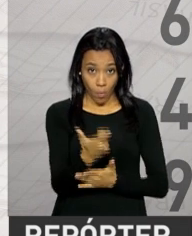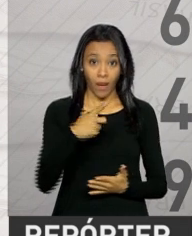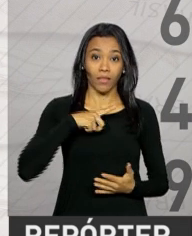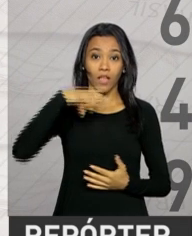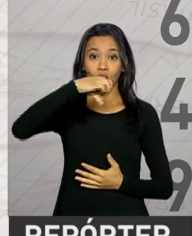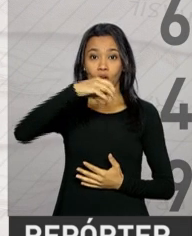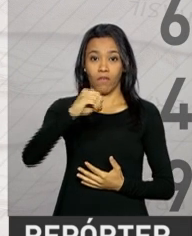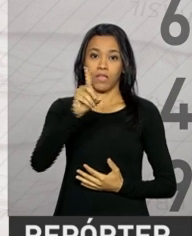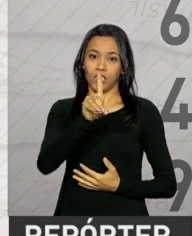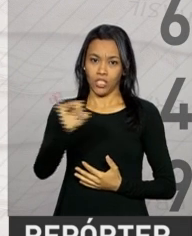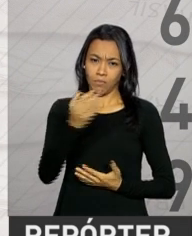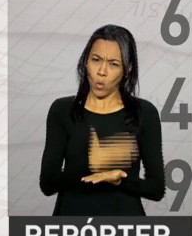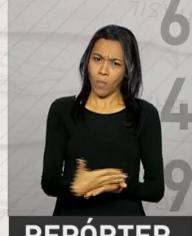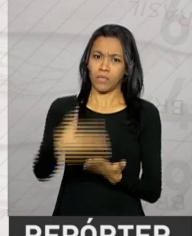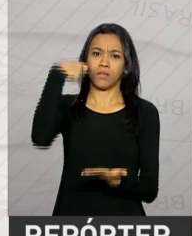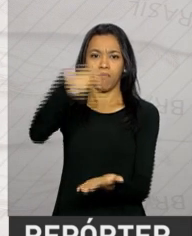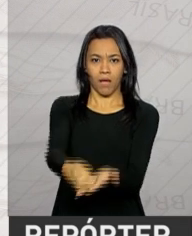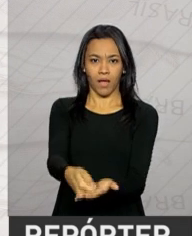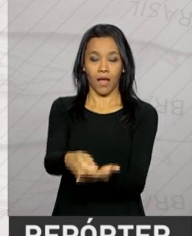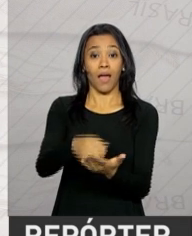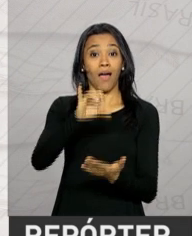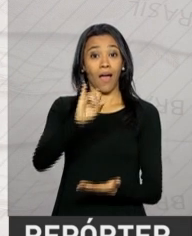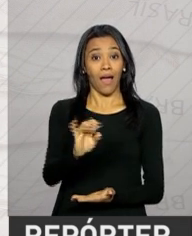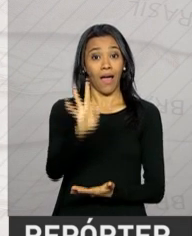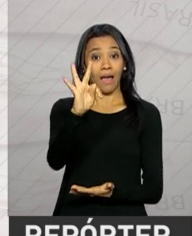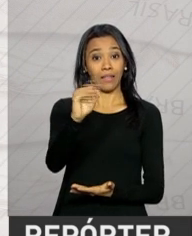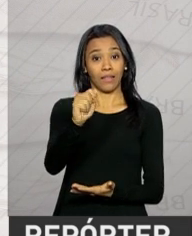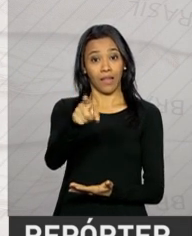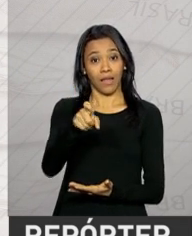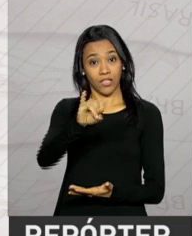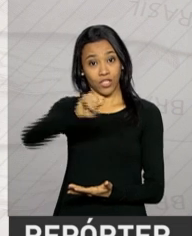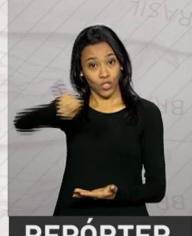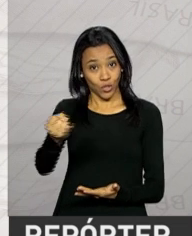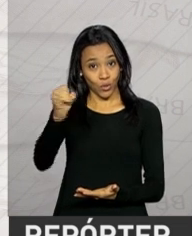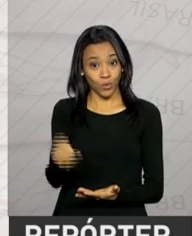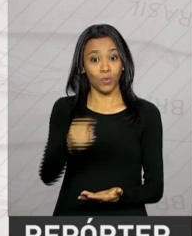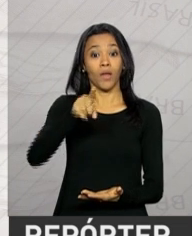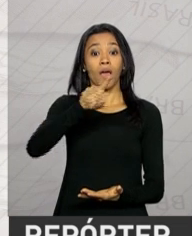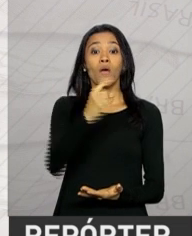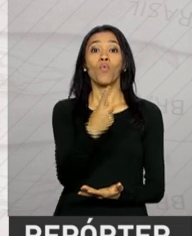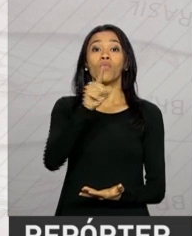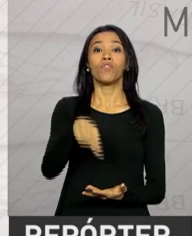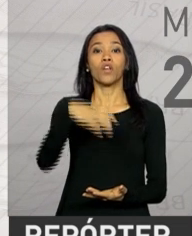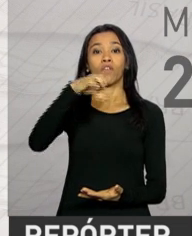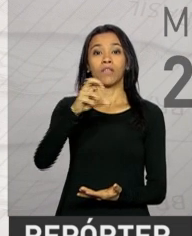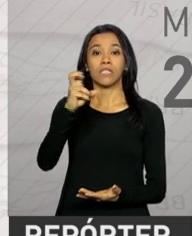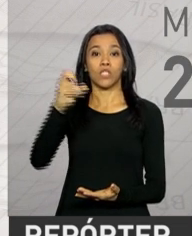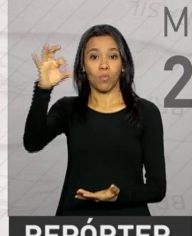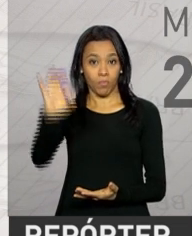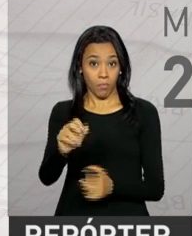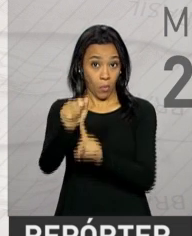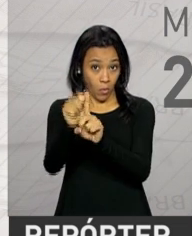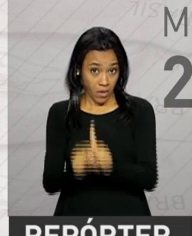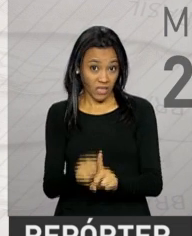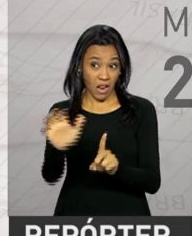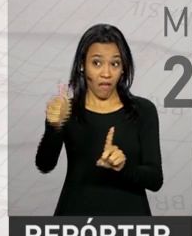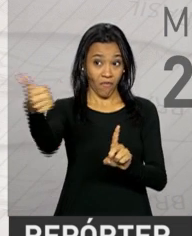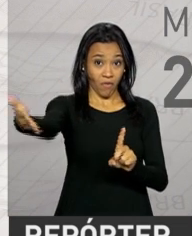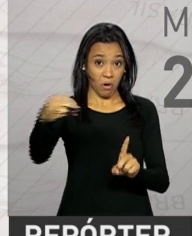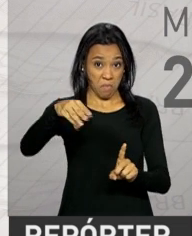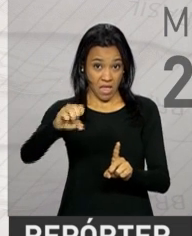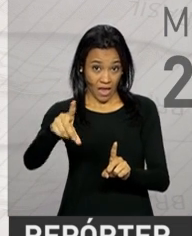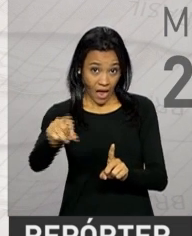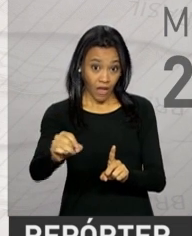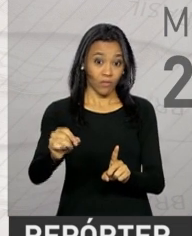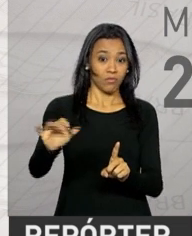90 dias para começar a pagar e a taxa média de juros é de 1,95% ao mês, enquanto o mercado tem